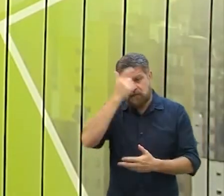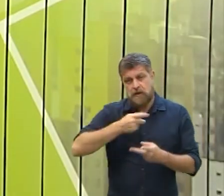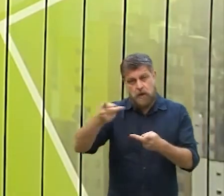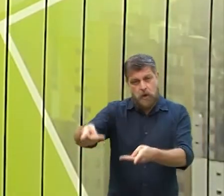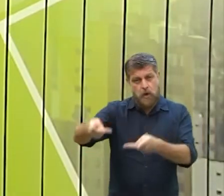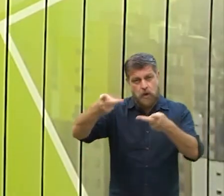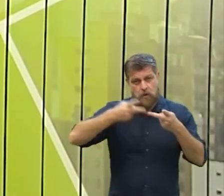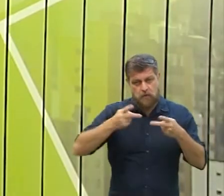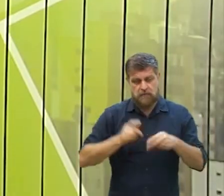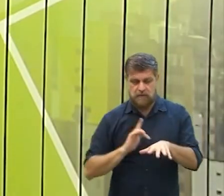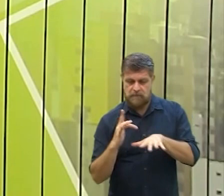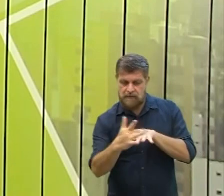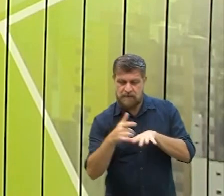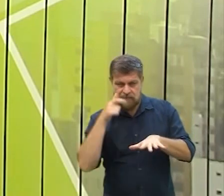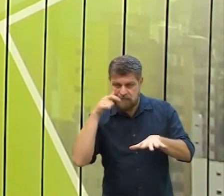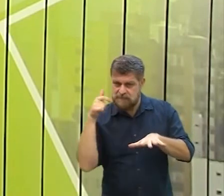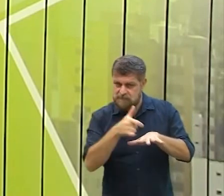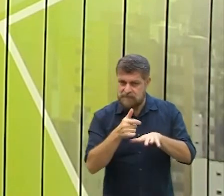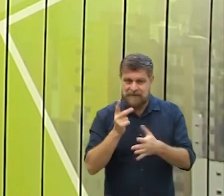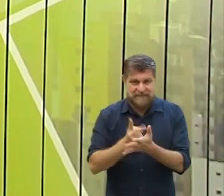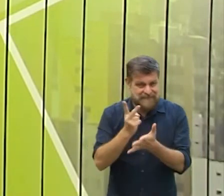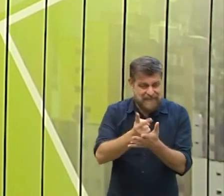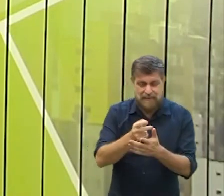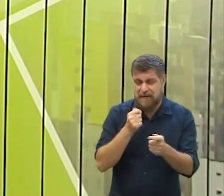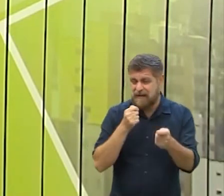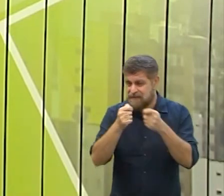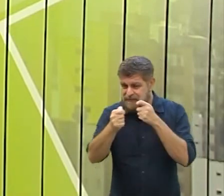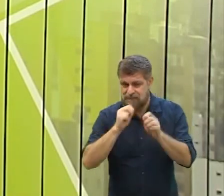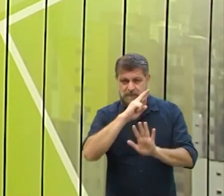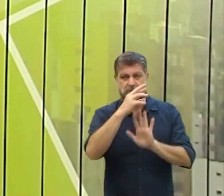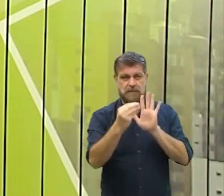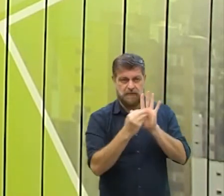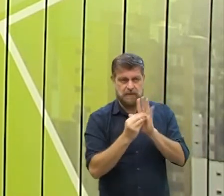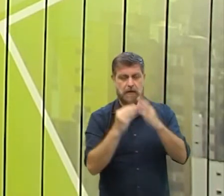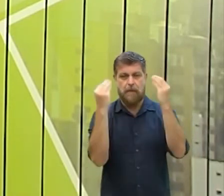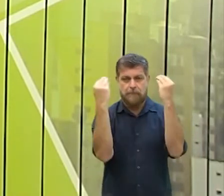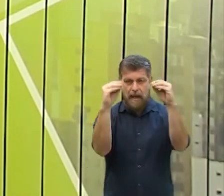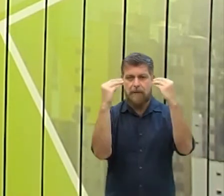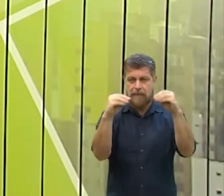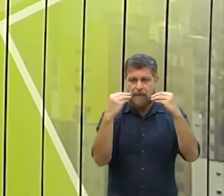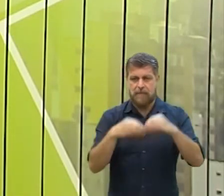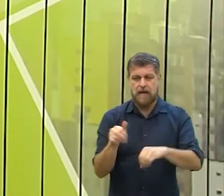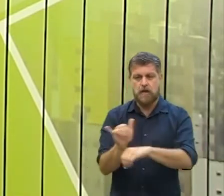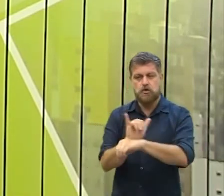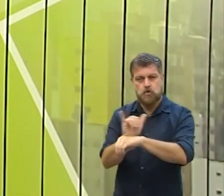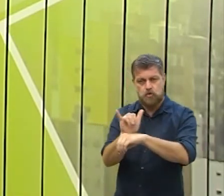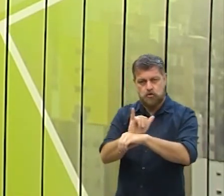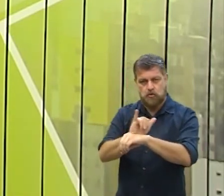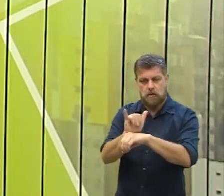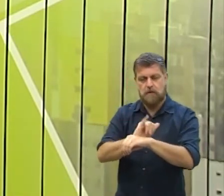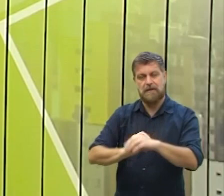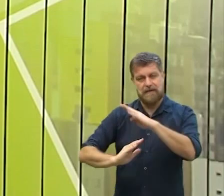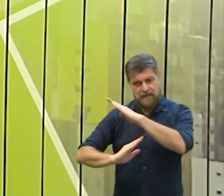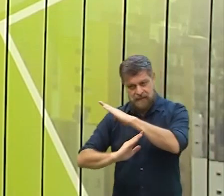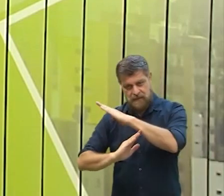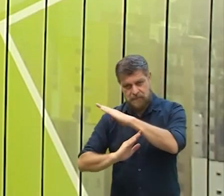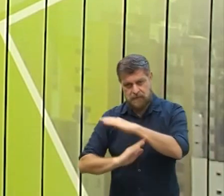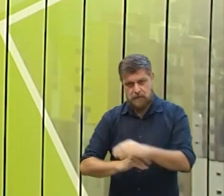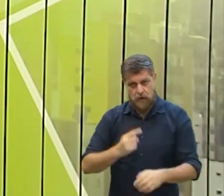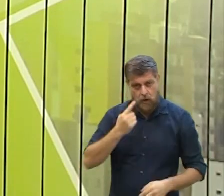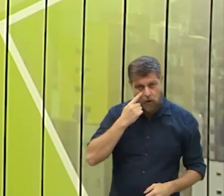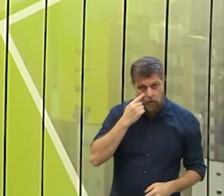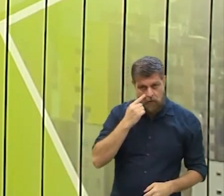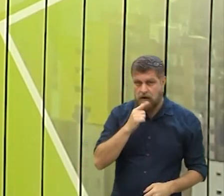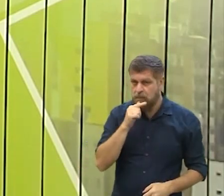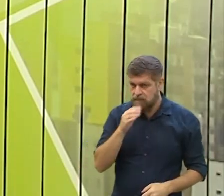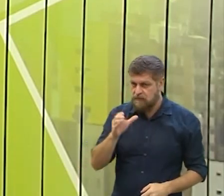deixo aquele convite para acessar as nossas redes sociais. Todas as entrevistas do Giro Ambiental estão no nosso canal do YouTube, TV Câmara Campinas.